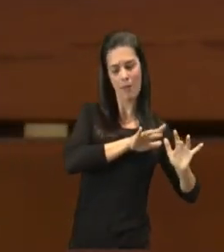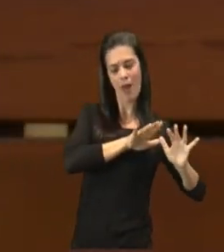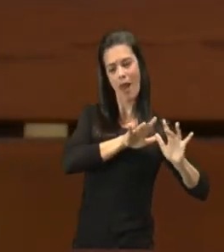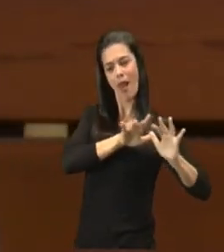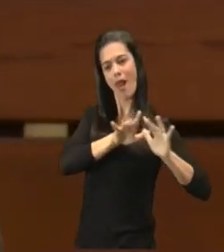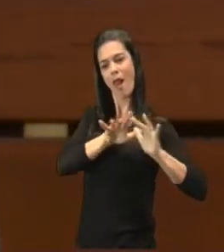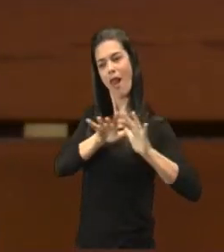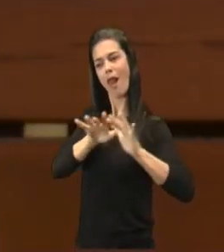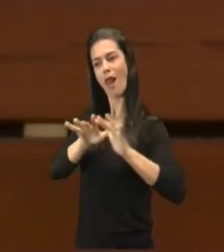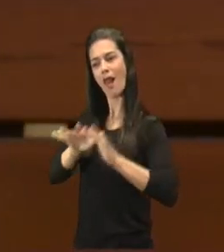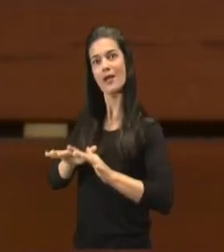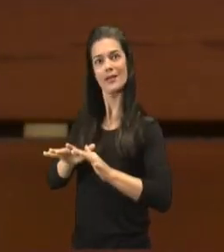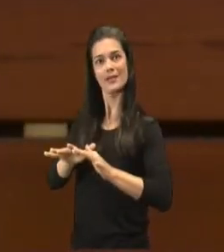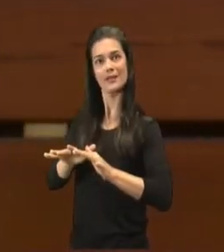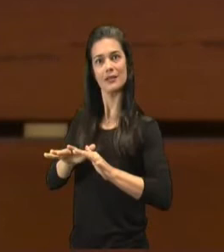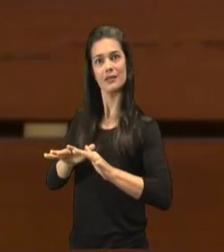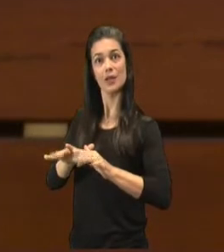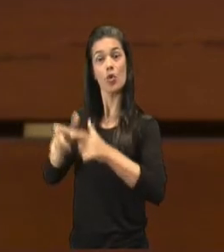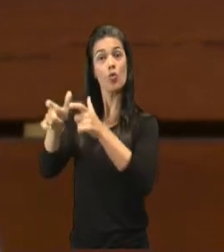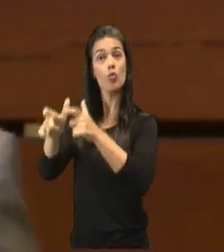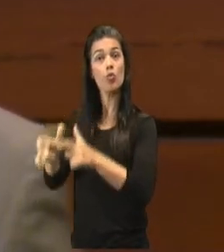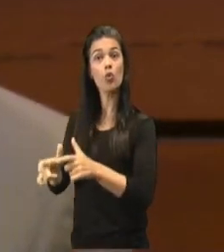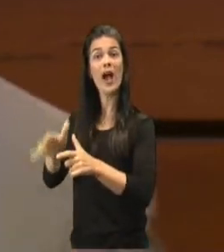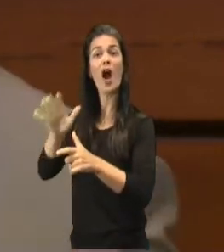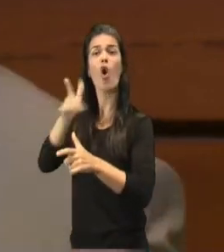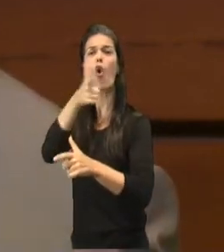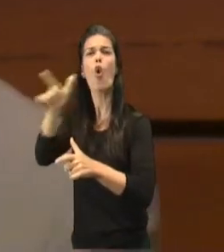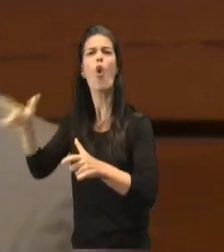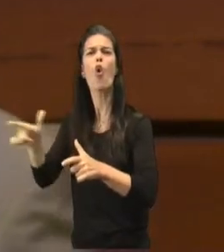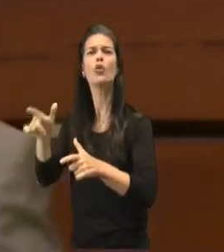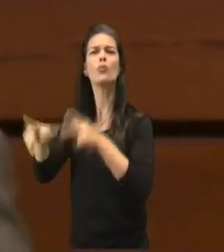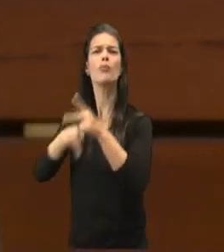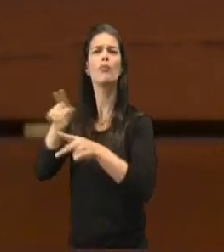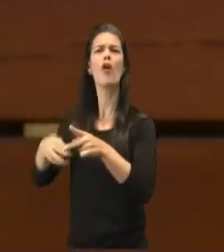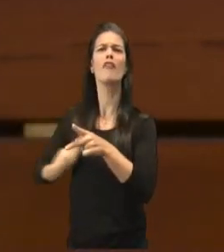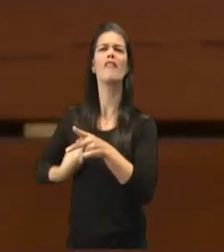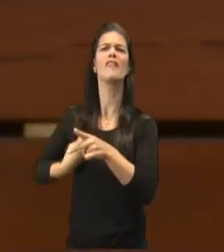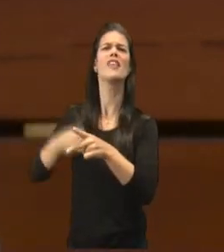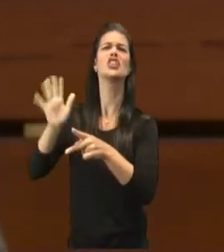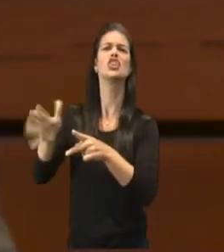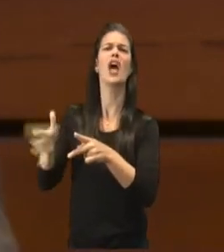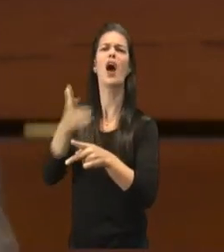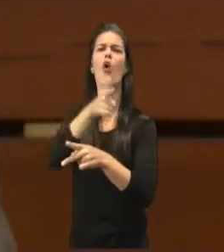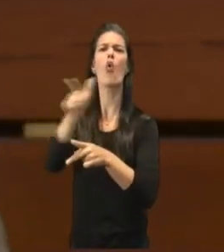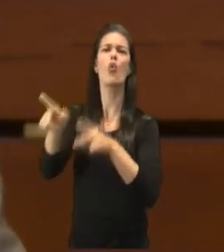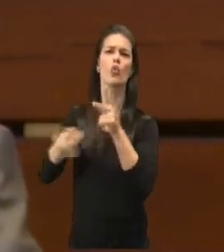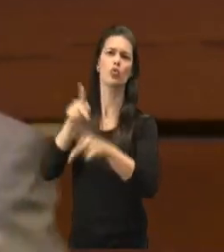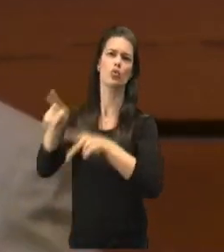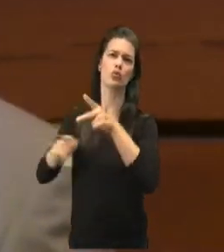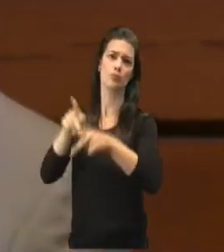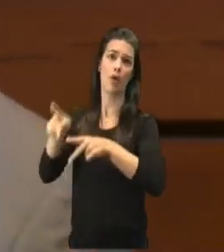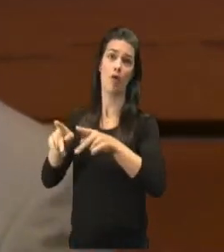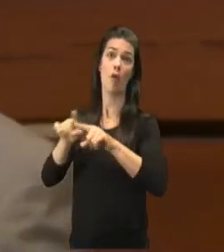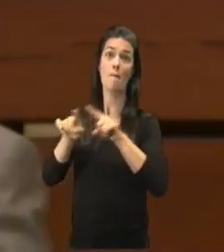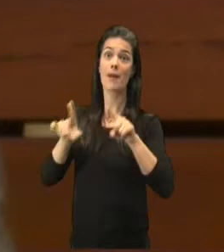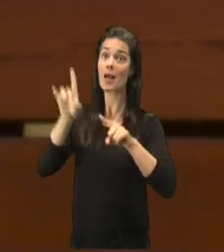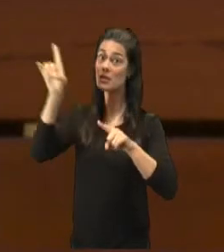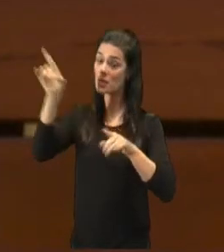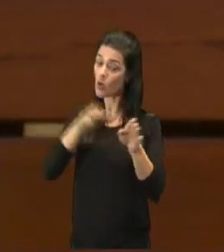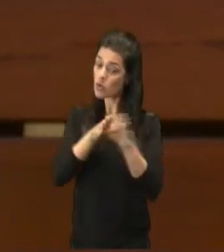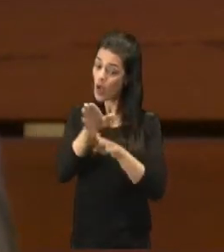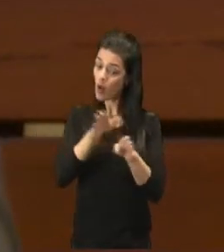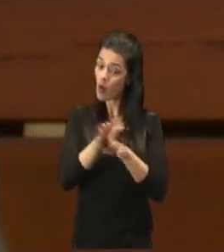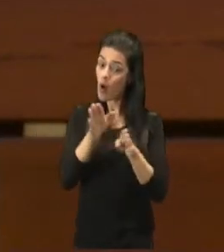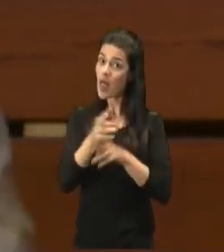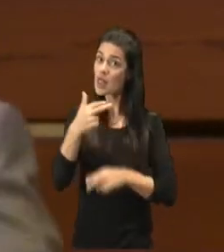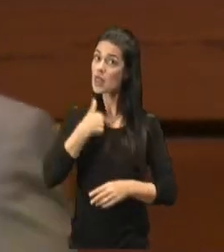se misturem com este povo. E entendemos esse texto quando nós observamos esta proibição, ou